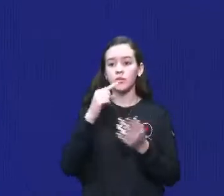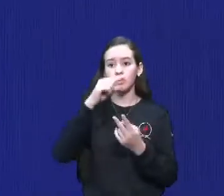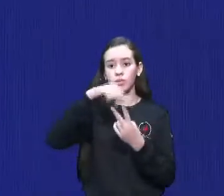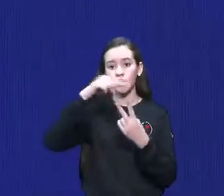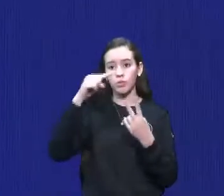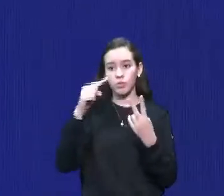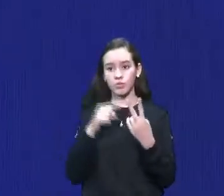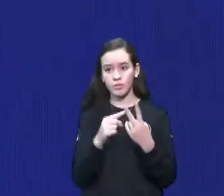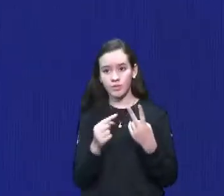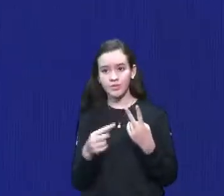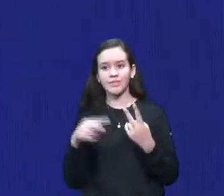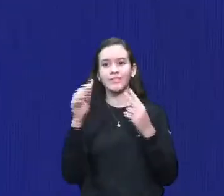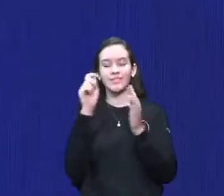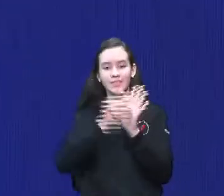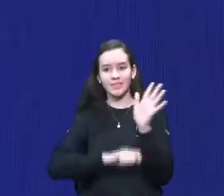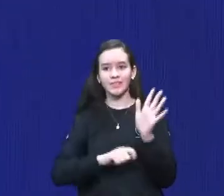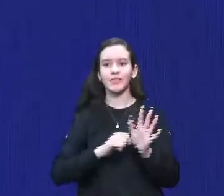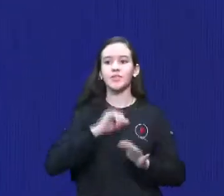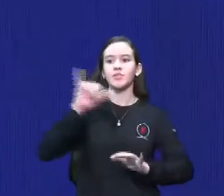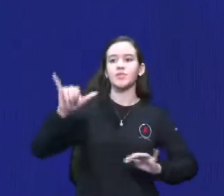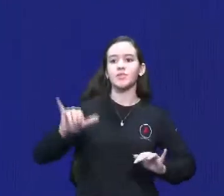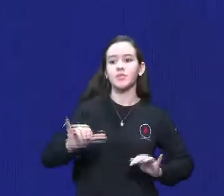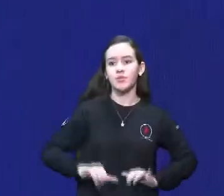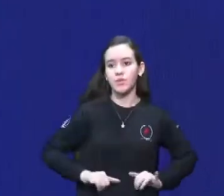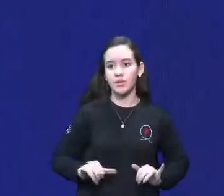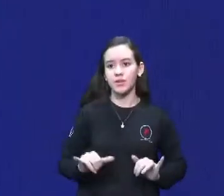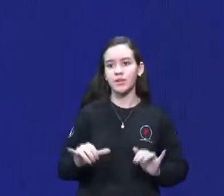encerrar. Jó capítulo 1, versículo 5.